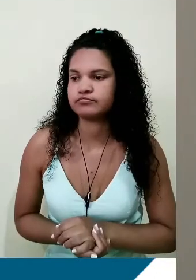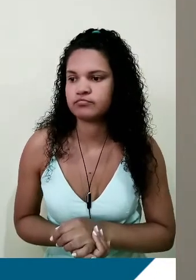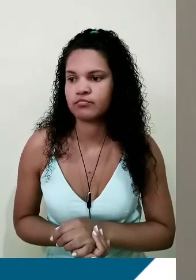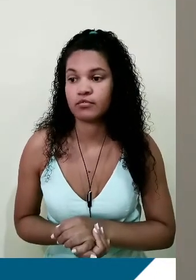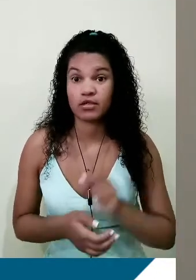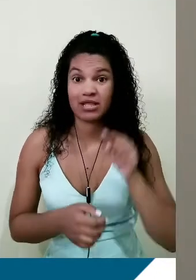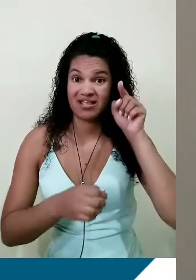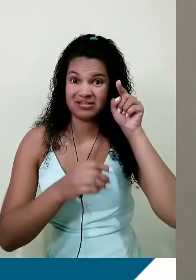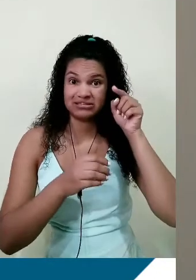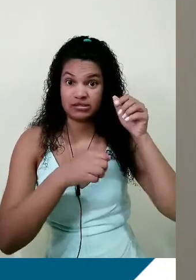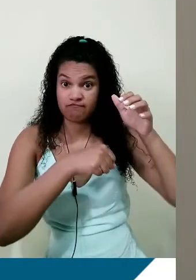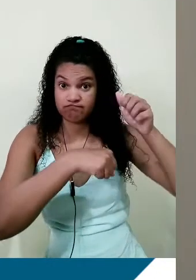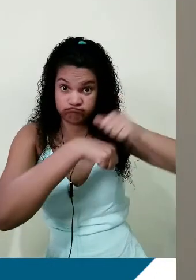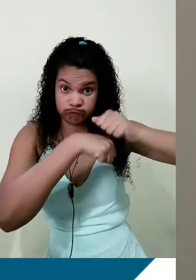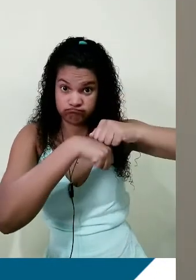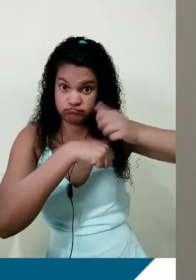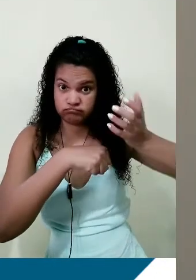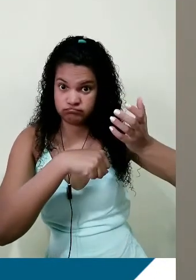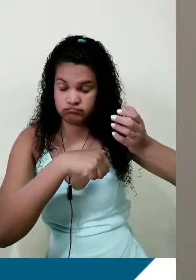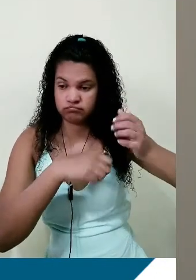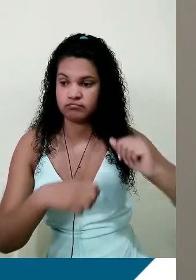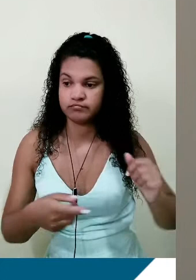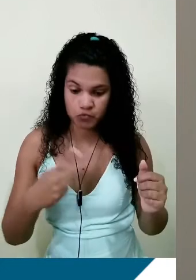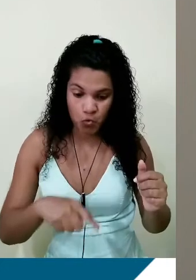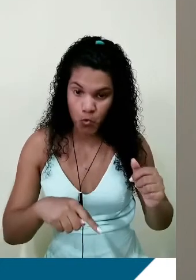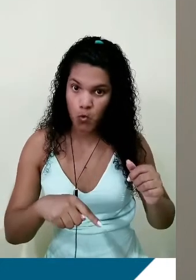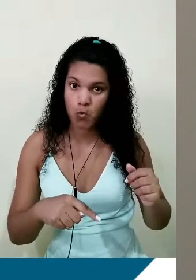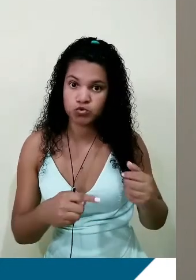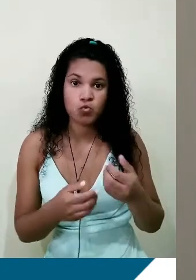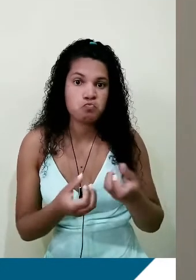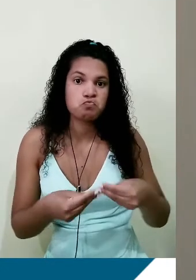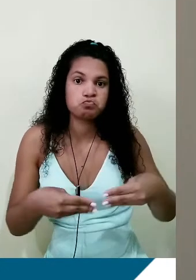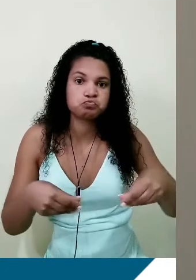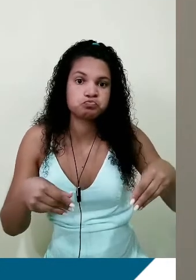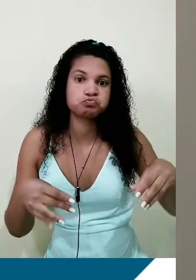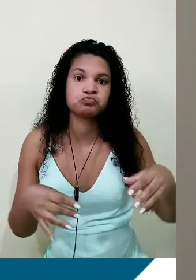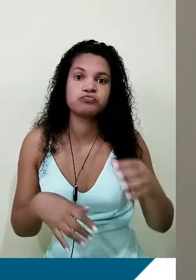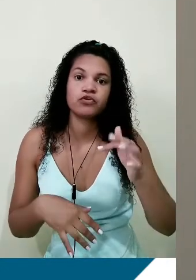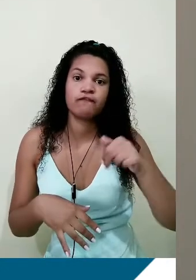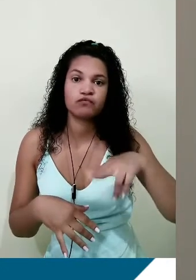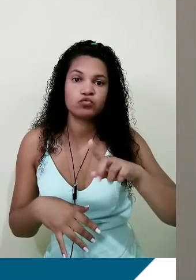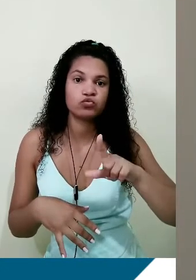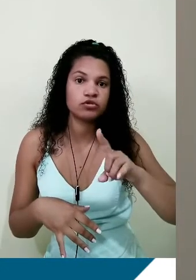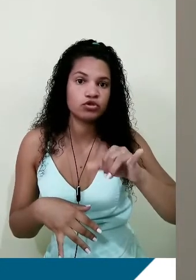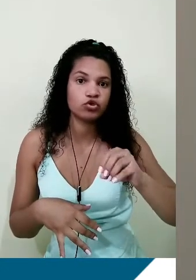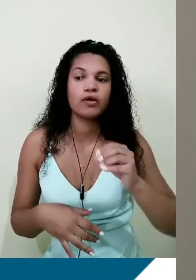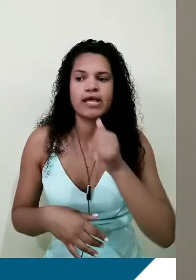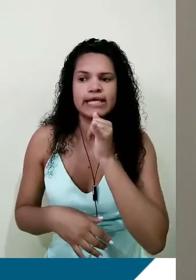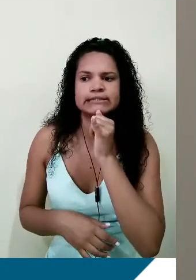E onde que aparece isso no nosso cotidiano? Se vocês repararem, algumas aves, como o urubu, quando ele